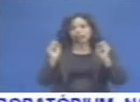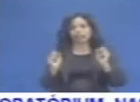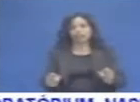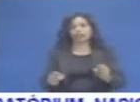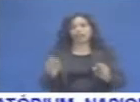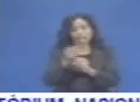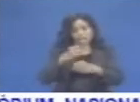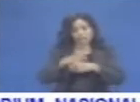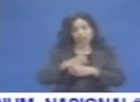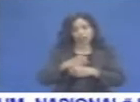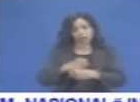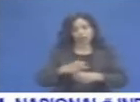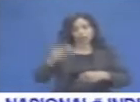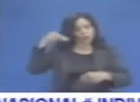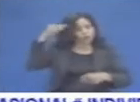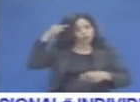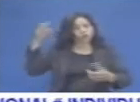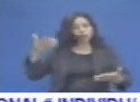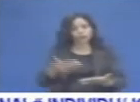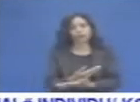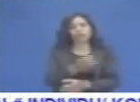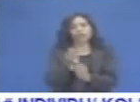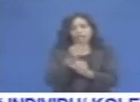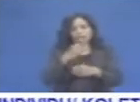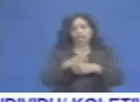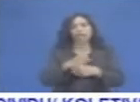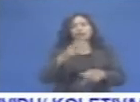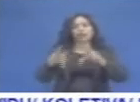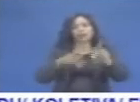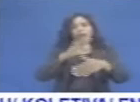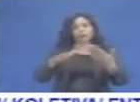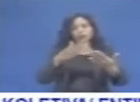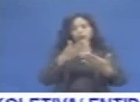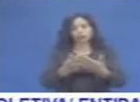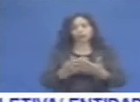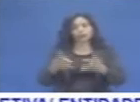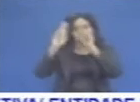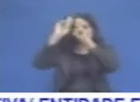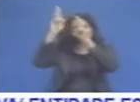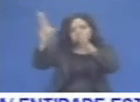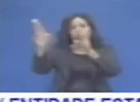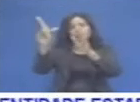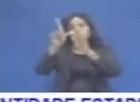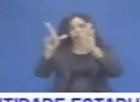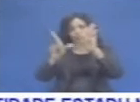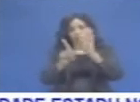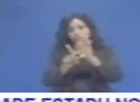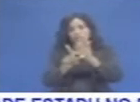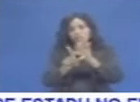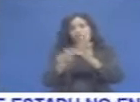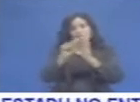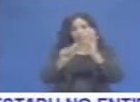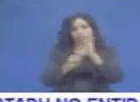governo FOM. No Halo é um voto respeito às disposições do artigo 1, número 1, no